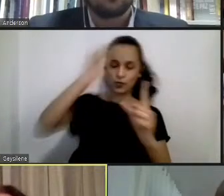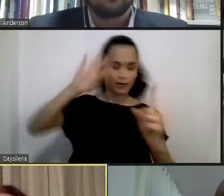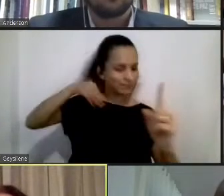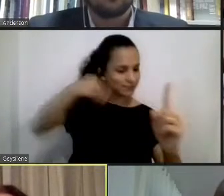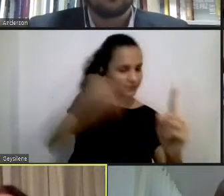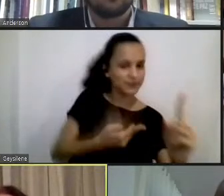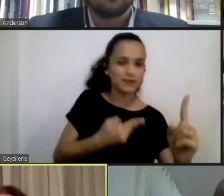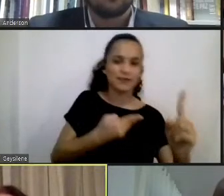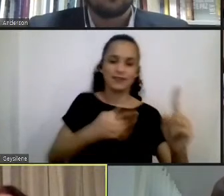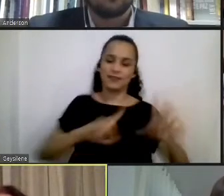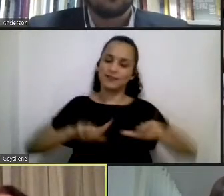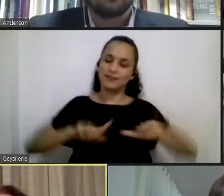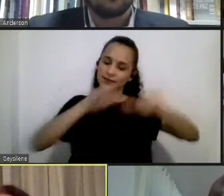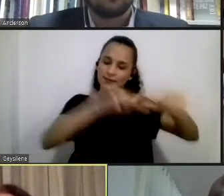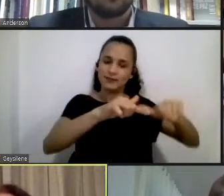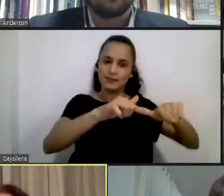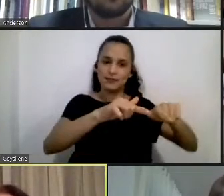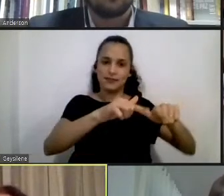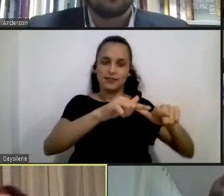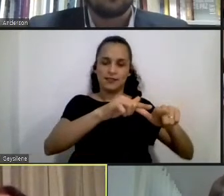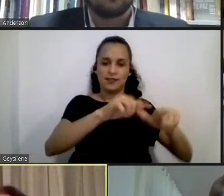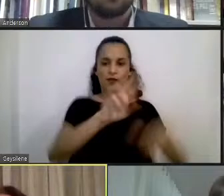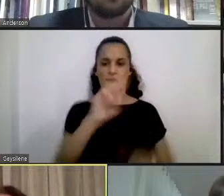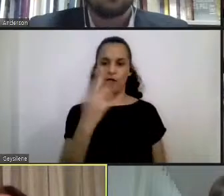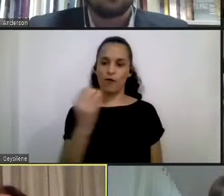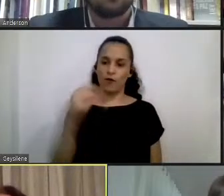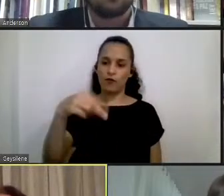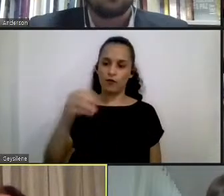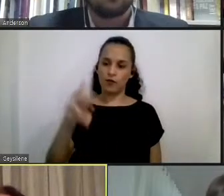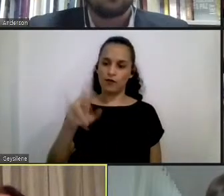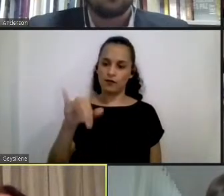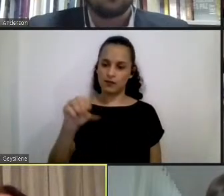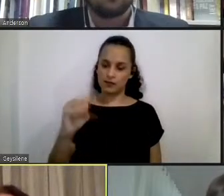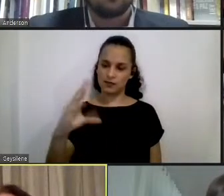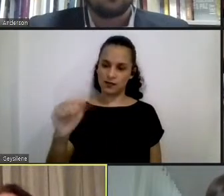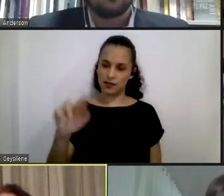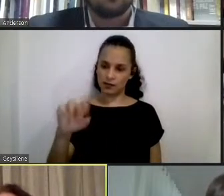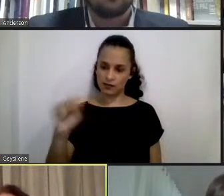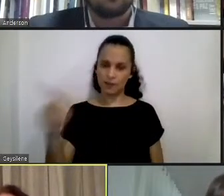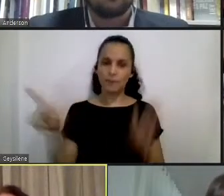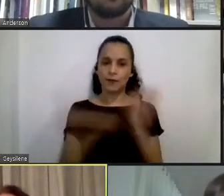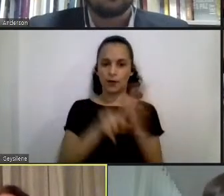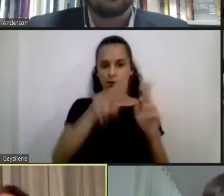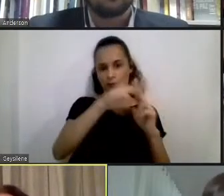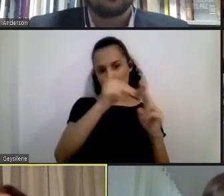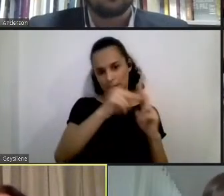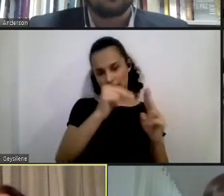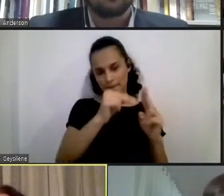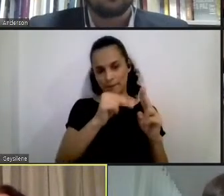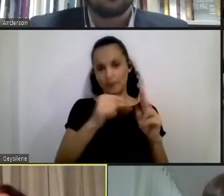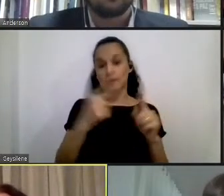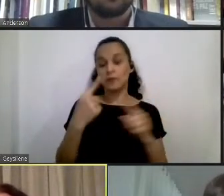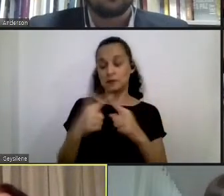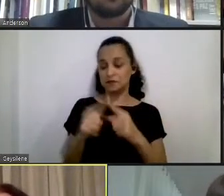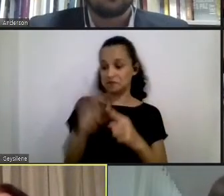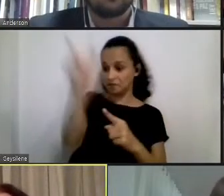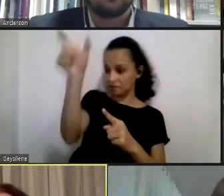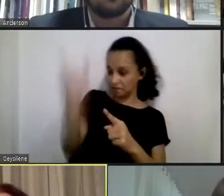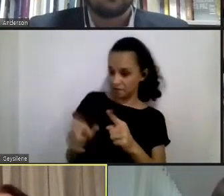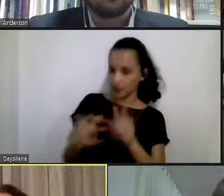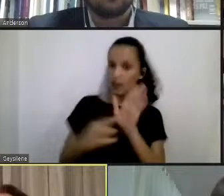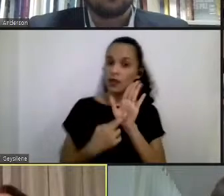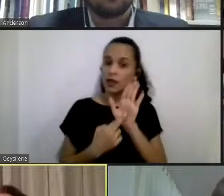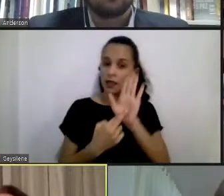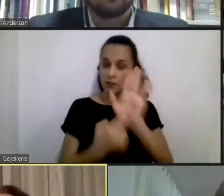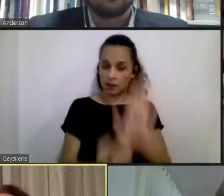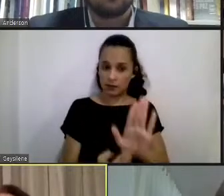doutor honoris causa da Universidade de Brasília, pelo que o senhor representa em termos